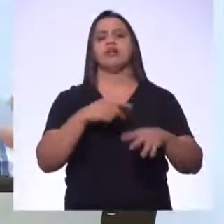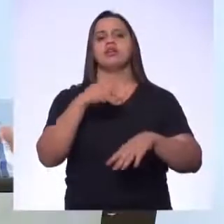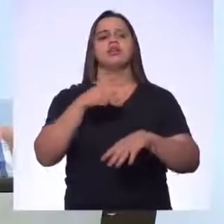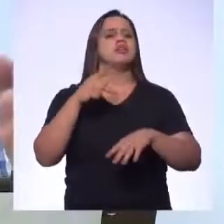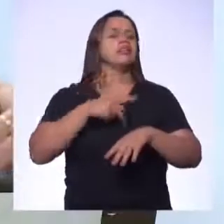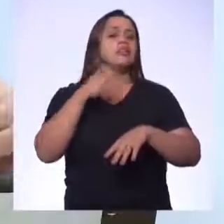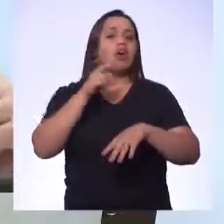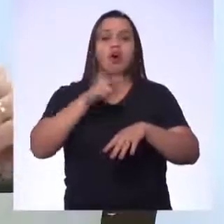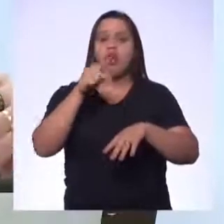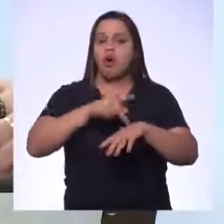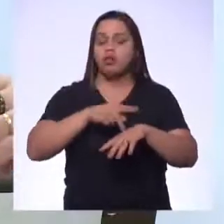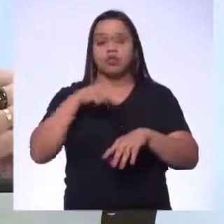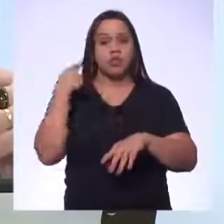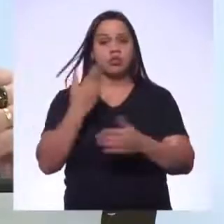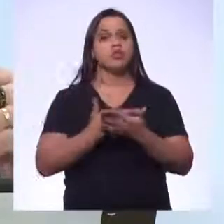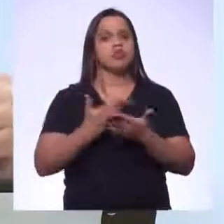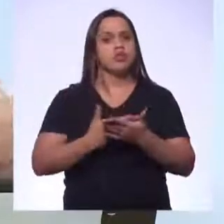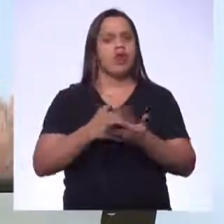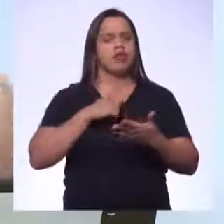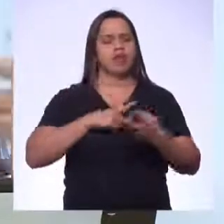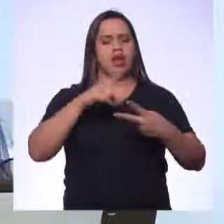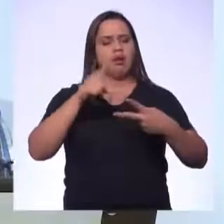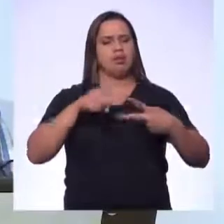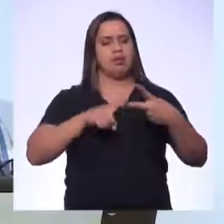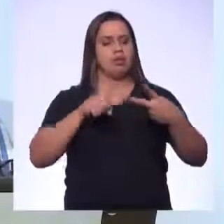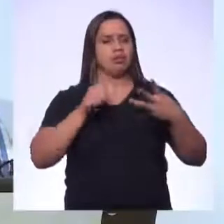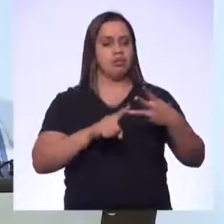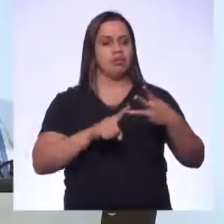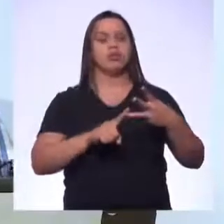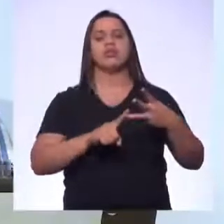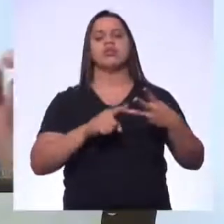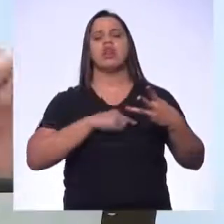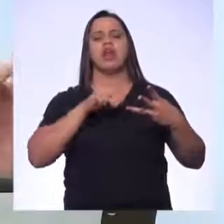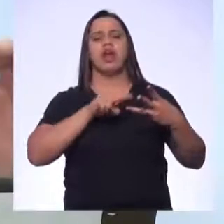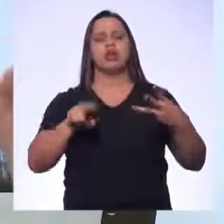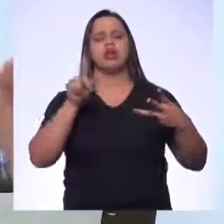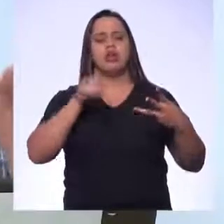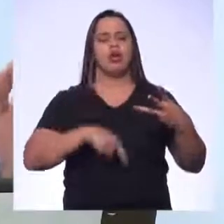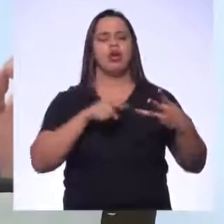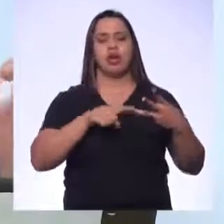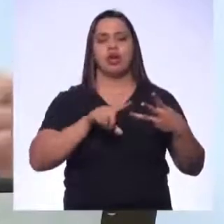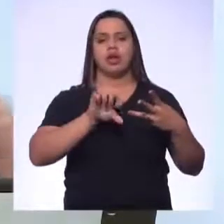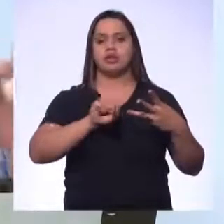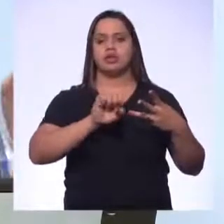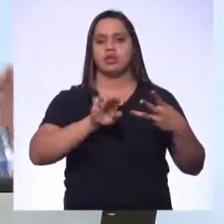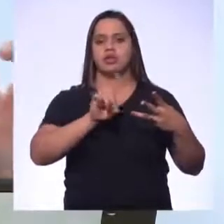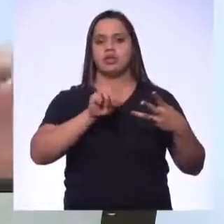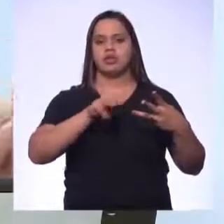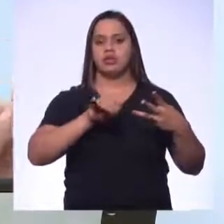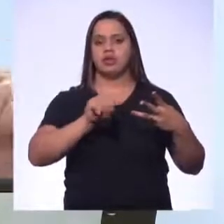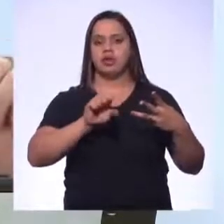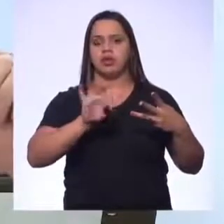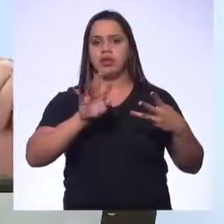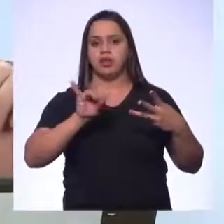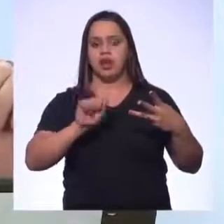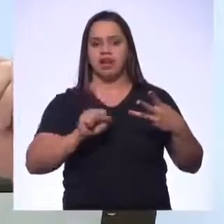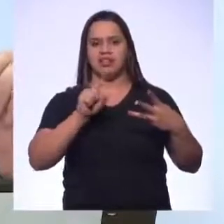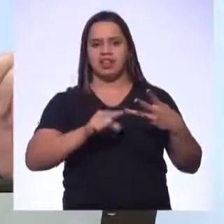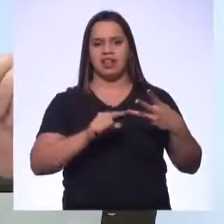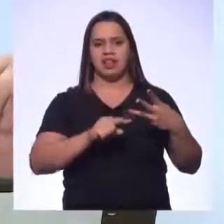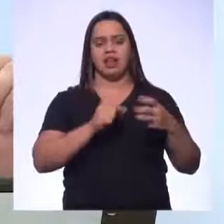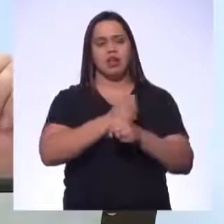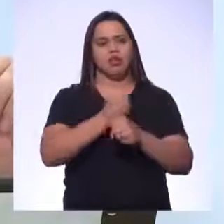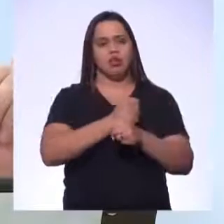rochas magmáticas e as rochas que nós temos denominadas aí de sedimentares, aquelas que se desgastam através